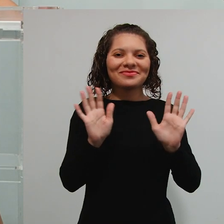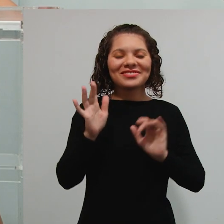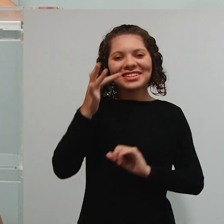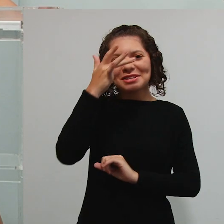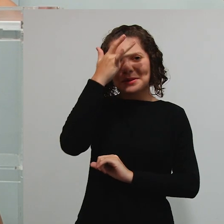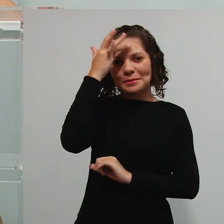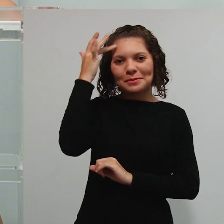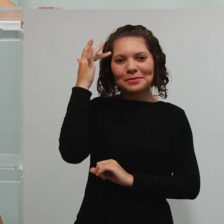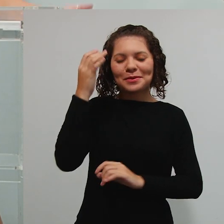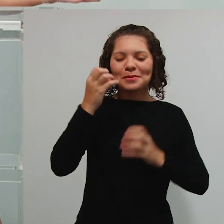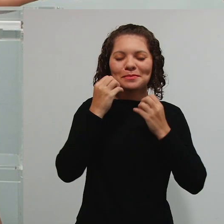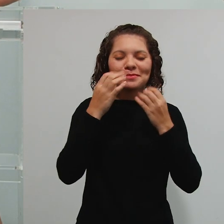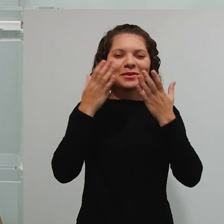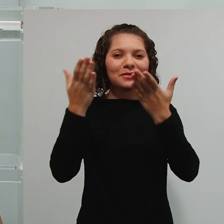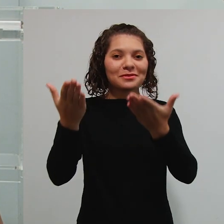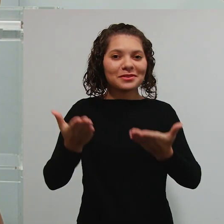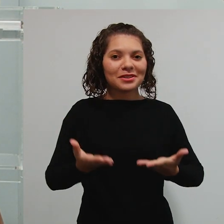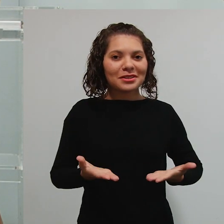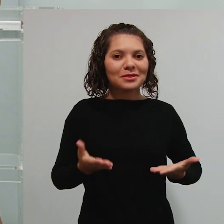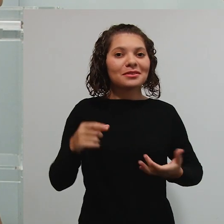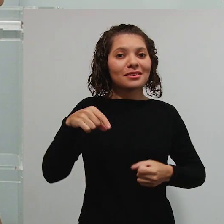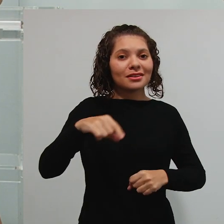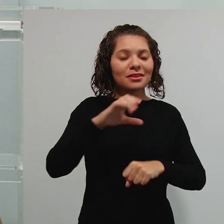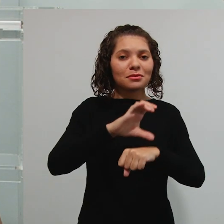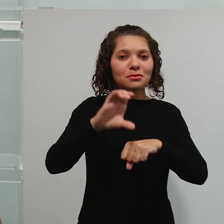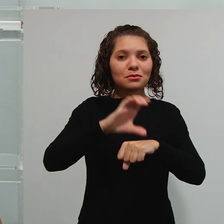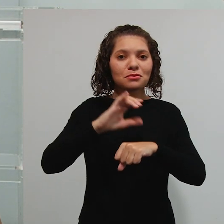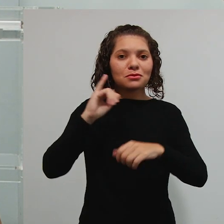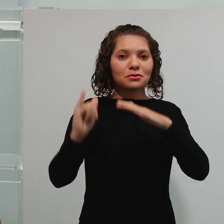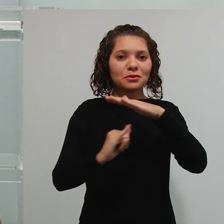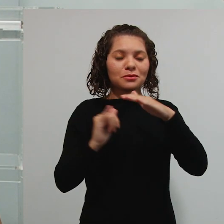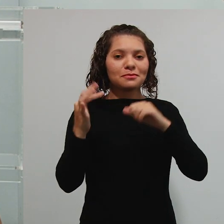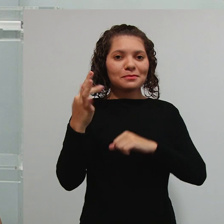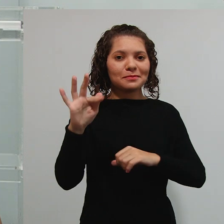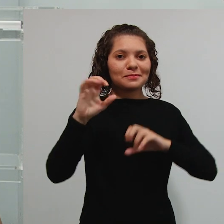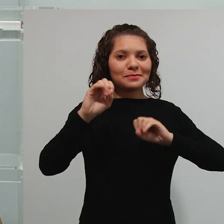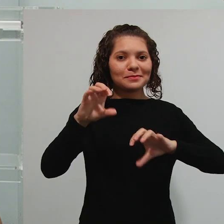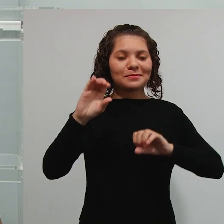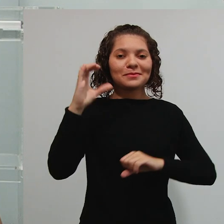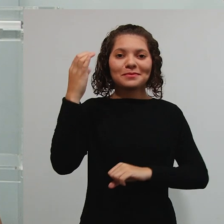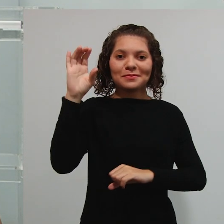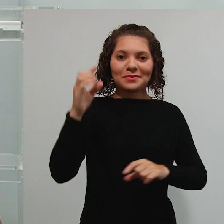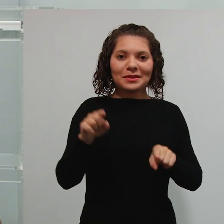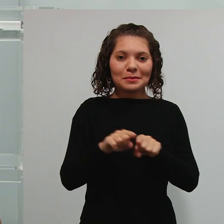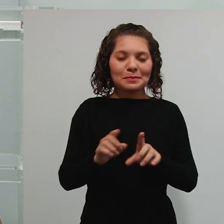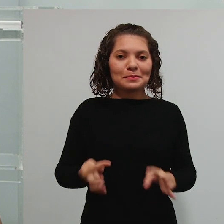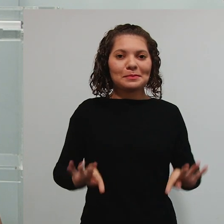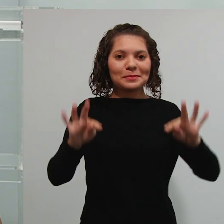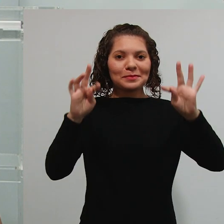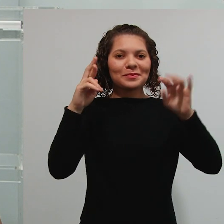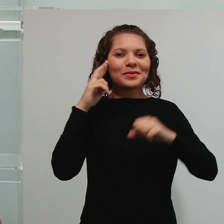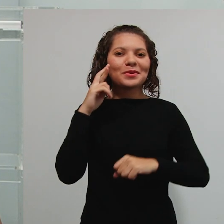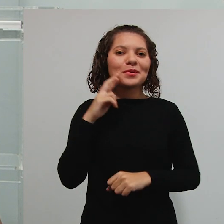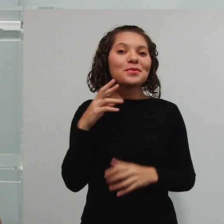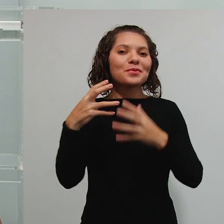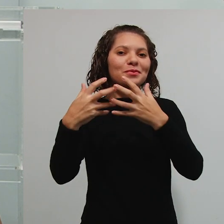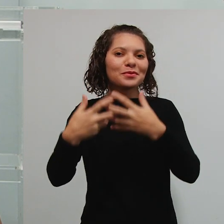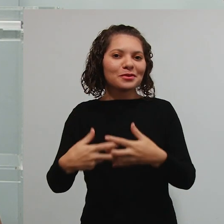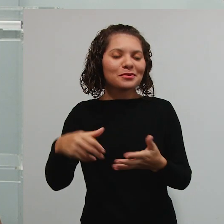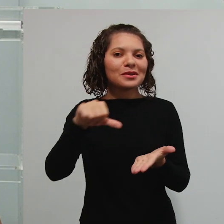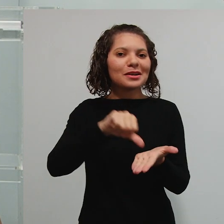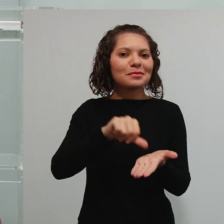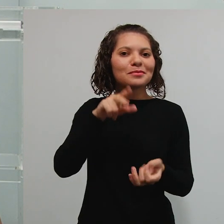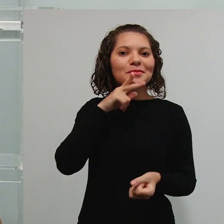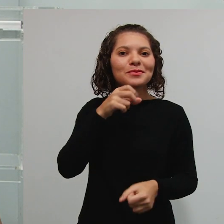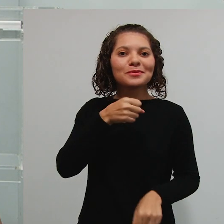Saudações, pessoas! Sejam bem-vindos aos cursos do Instituto Federal de Educação, Ciência e Tecnologia de Rondônia, o IFRO